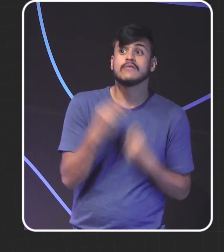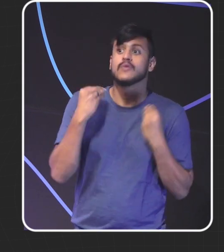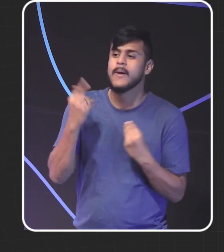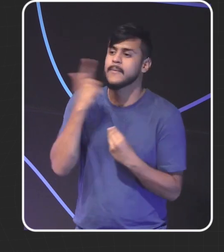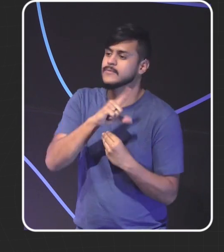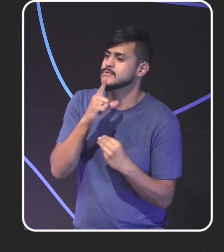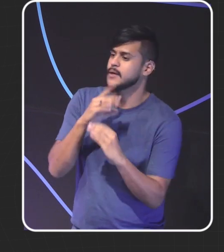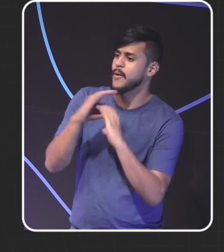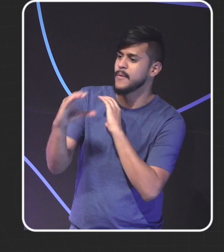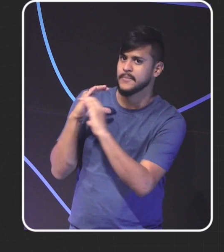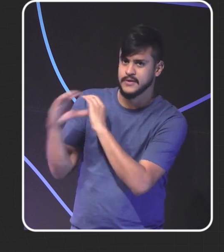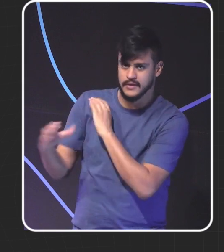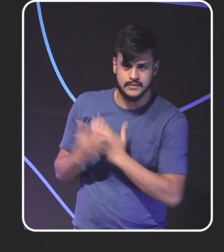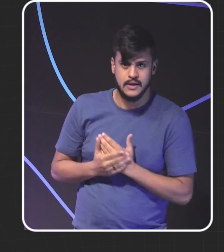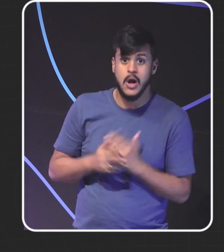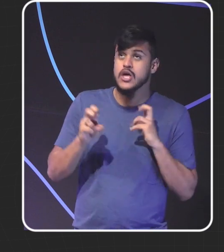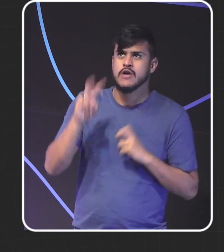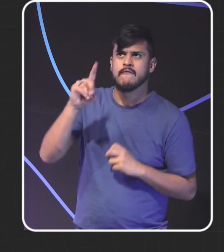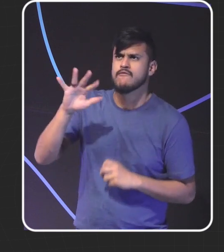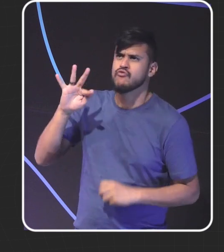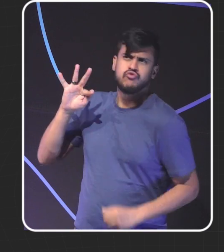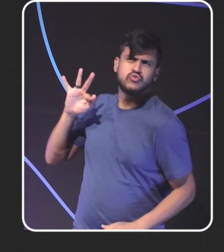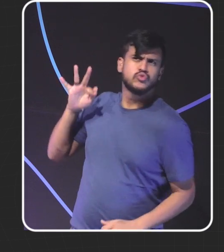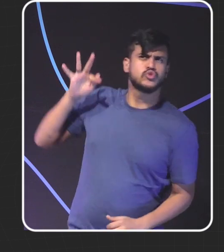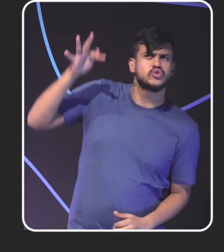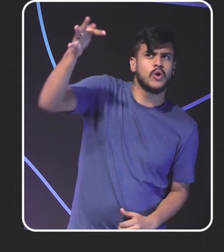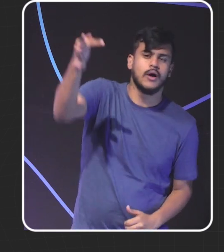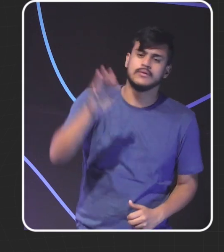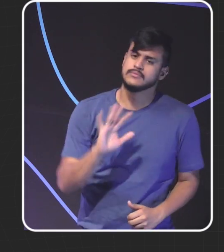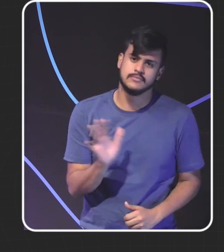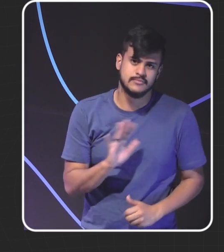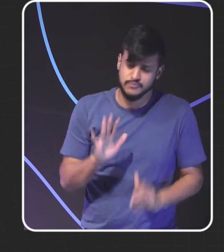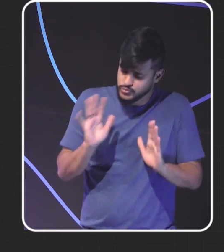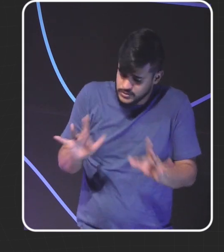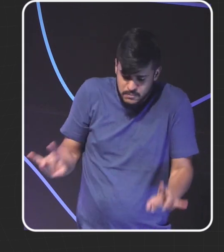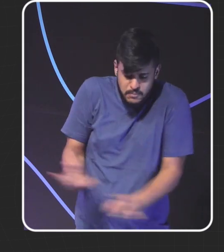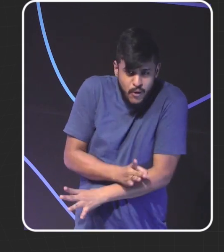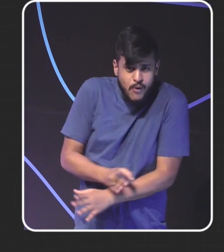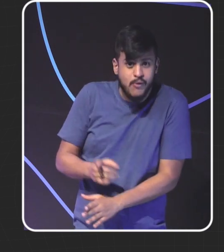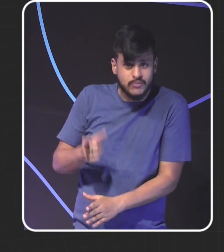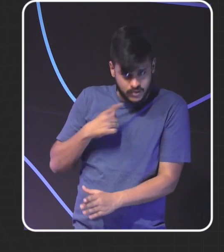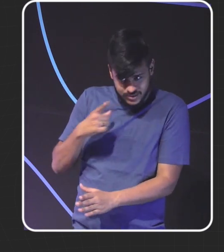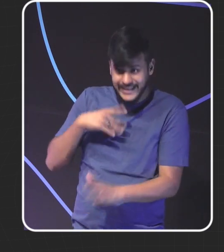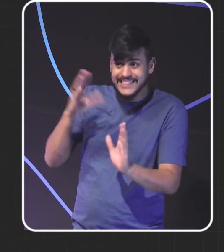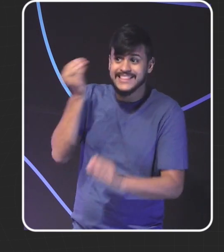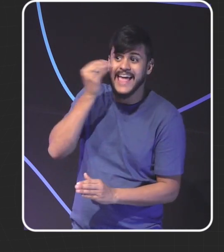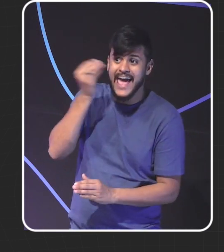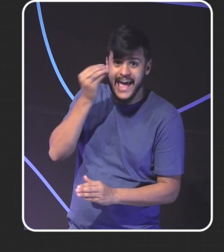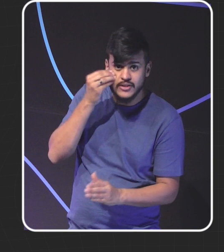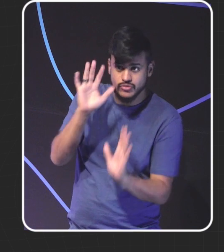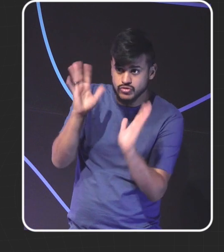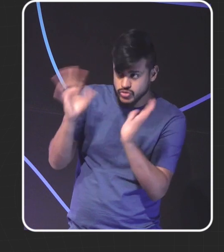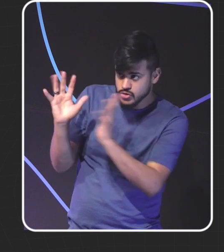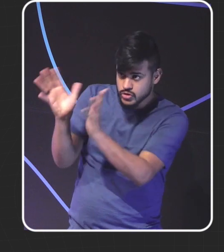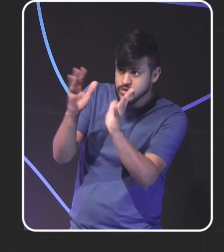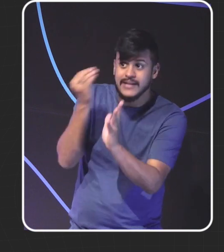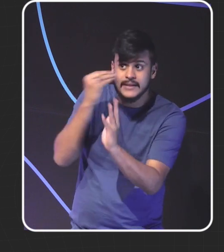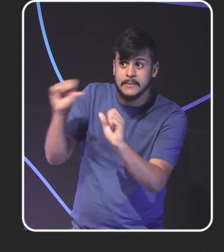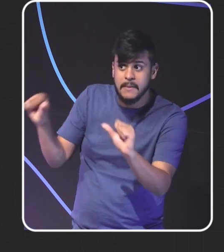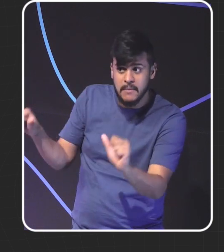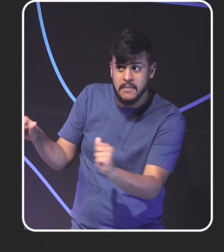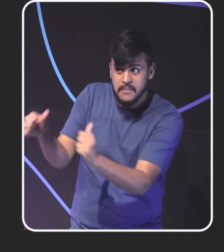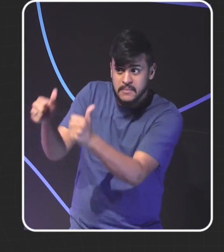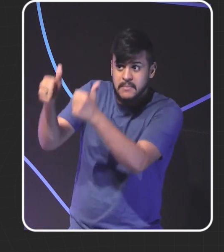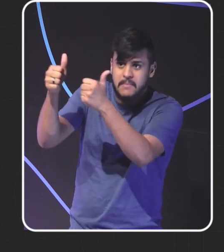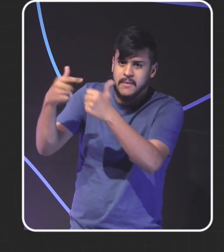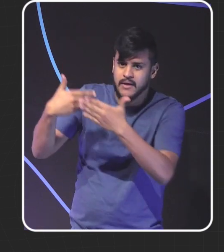Isso já não é futurista, sabe? É algo que já está pronto, já tem protótipos e deve ficar melhor e melhor e melhor